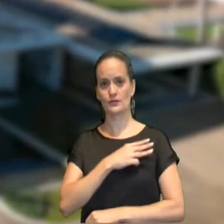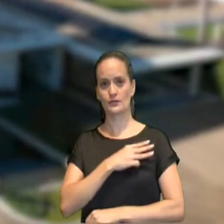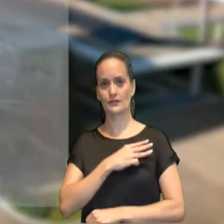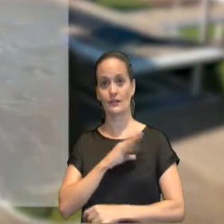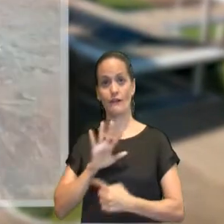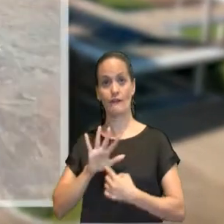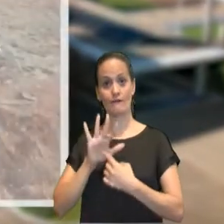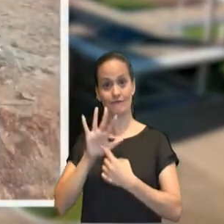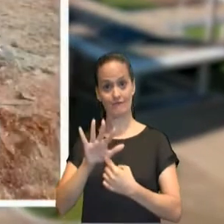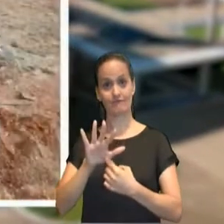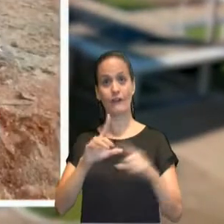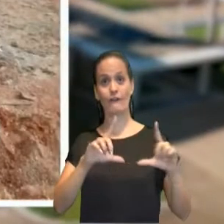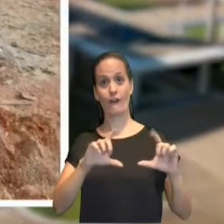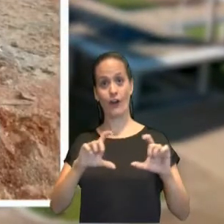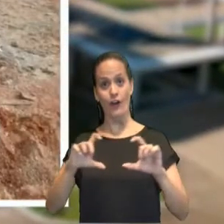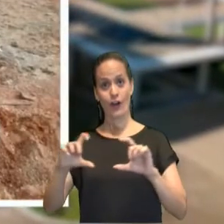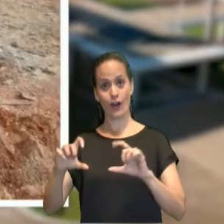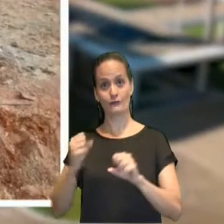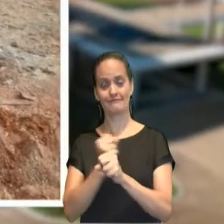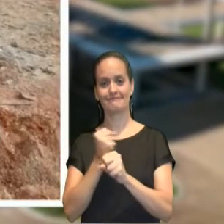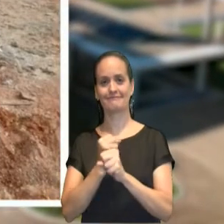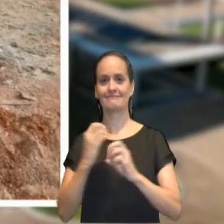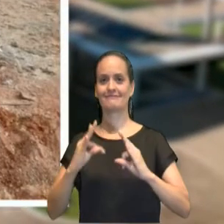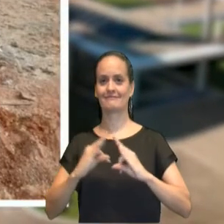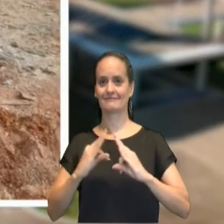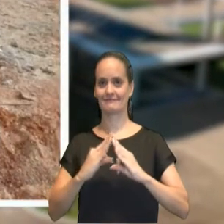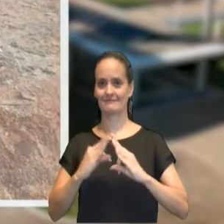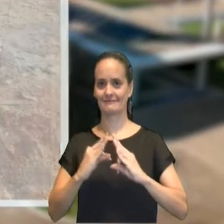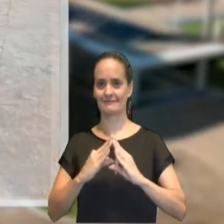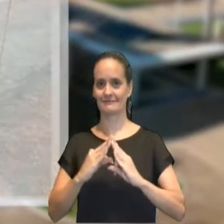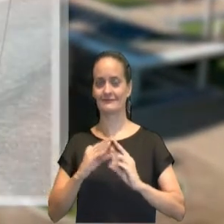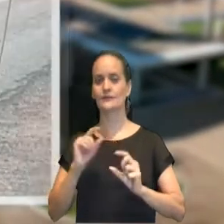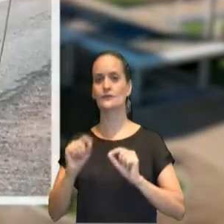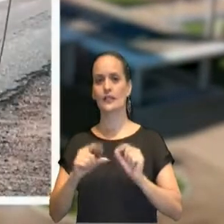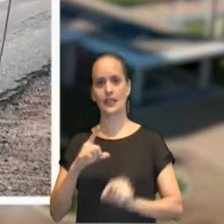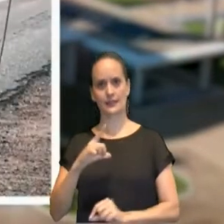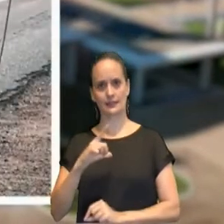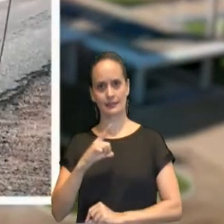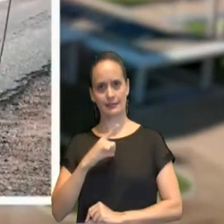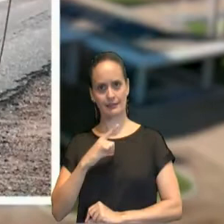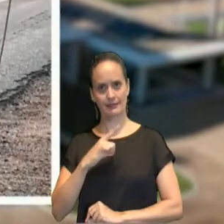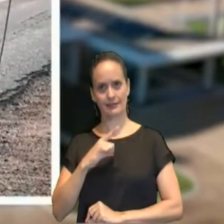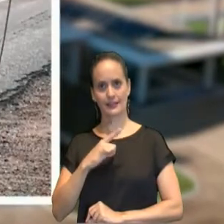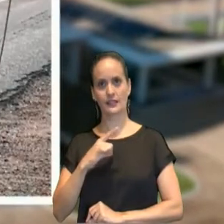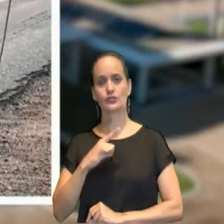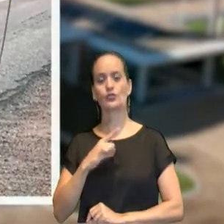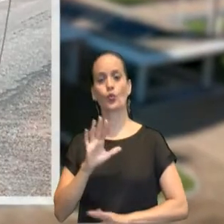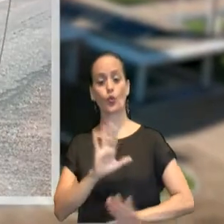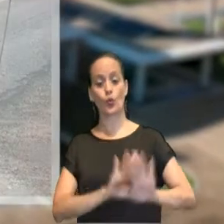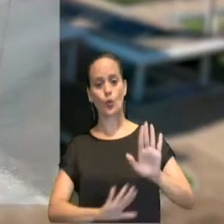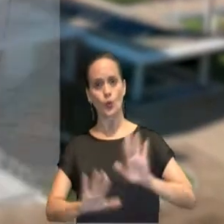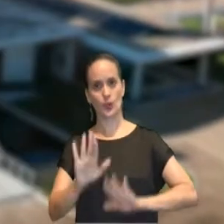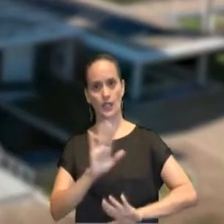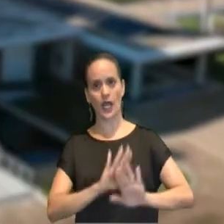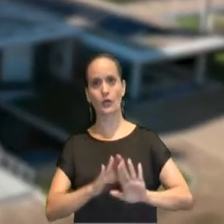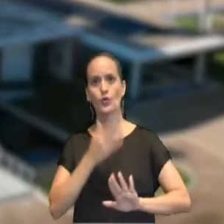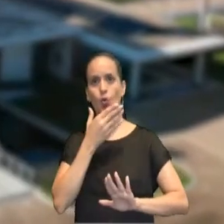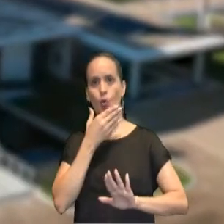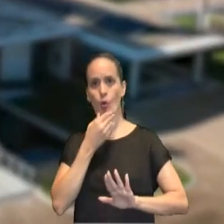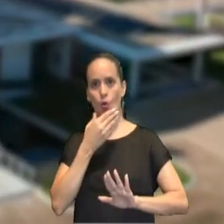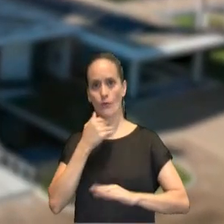fotos da evolução das obras em Cavalcante, onde também têm sido tomados cuidados com os